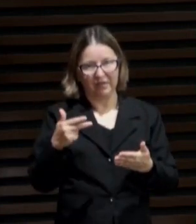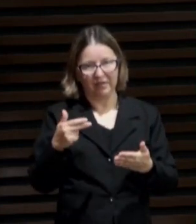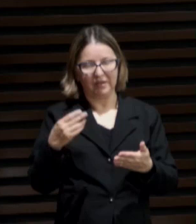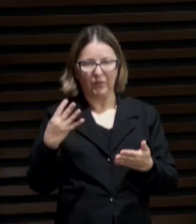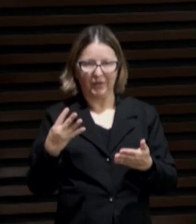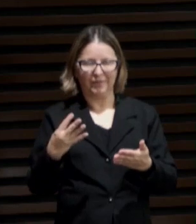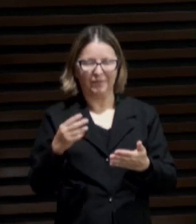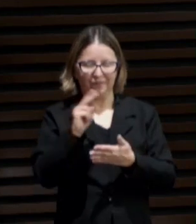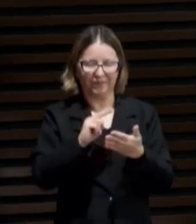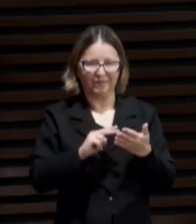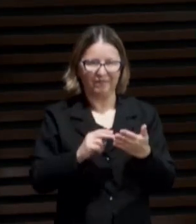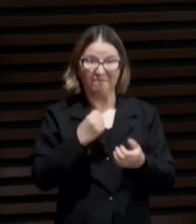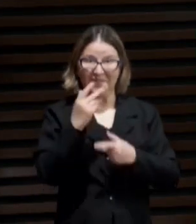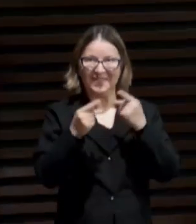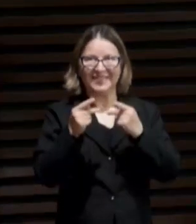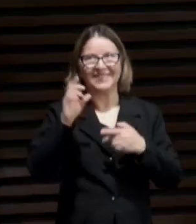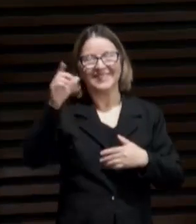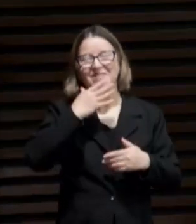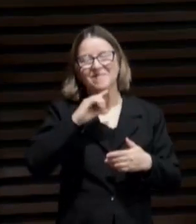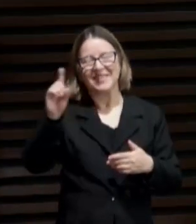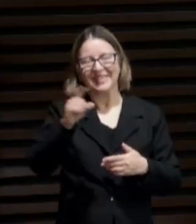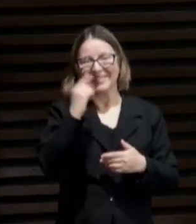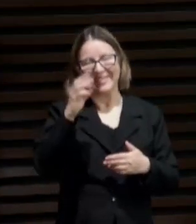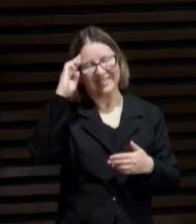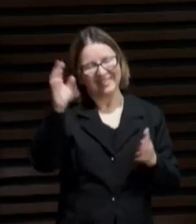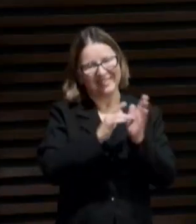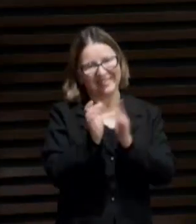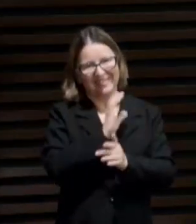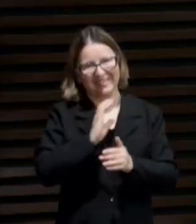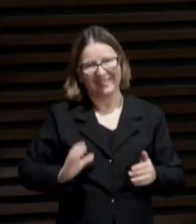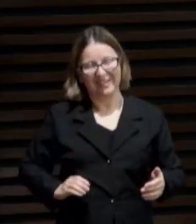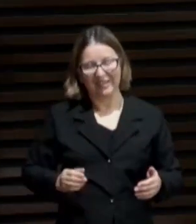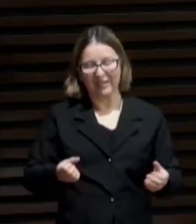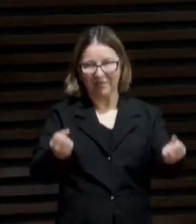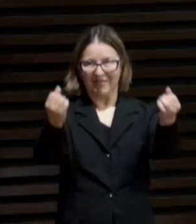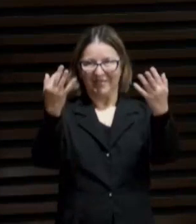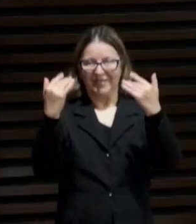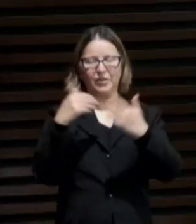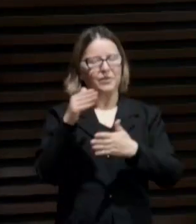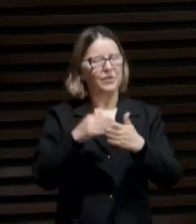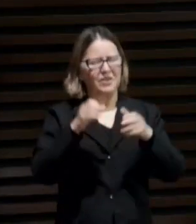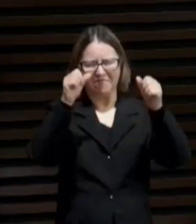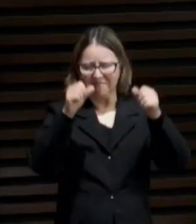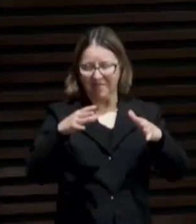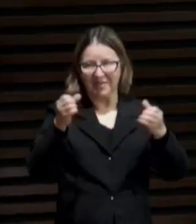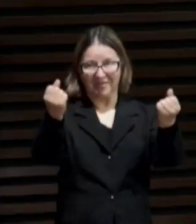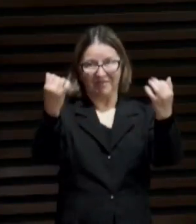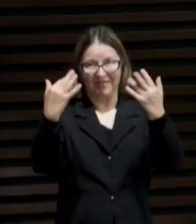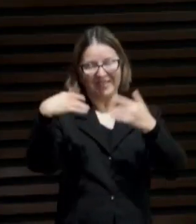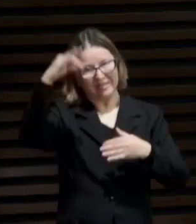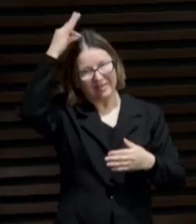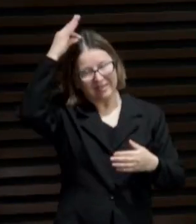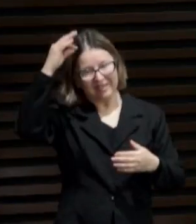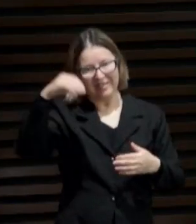juntos? Bendito Deus e Pai do nosso Senhor Jesus Cristo, que nos tem abençoado com toda sorte de bênção